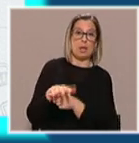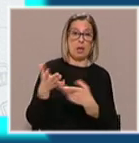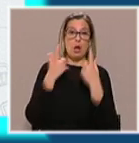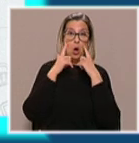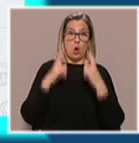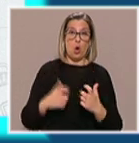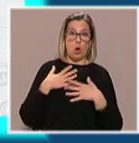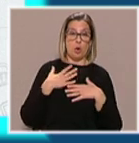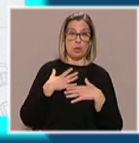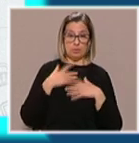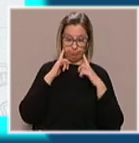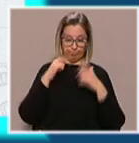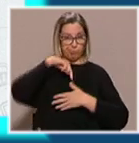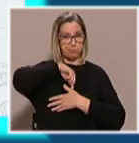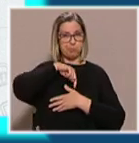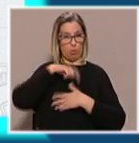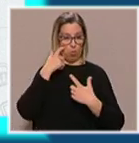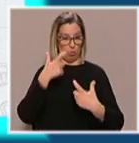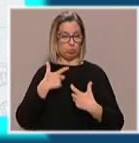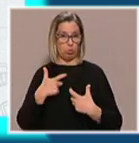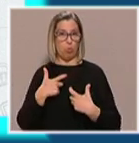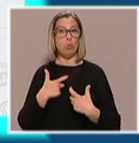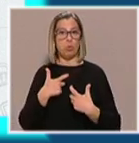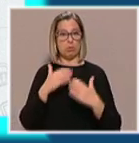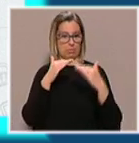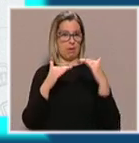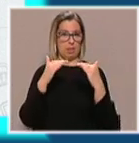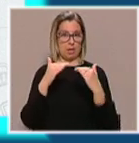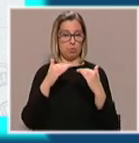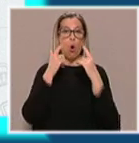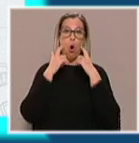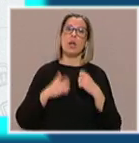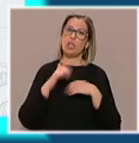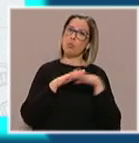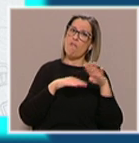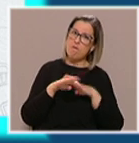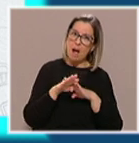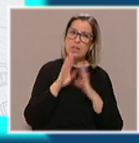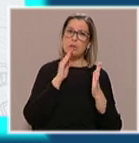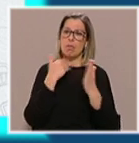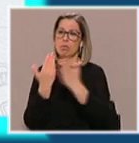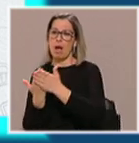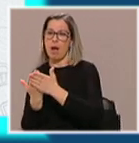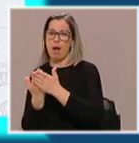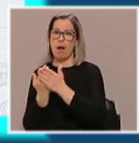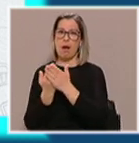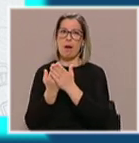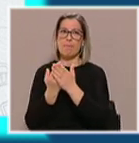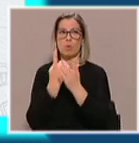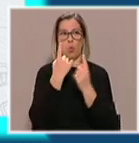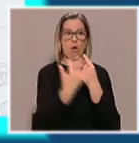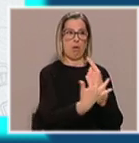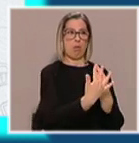da nossa homeostasia, o organismo responde através de mecanismos de feedback negativo, em que o